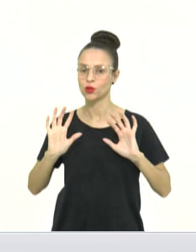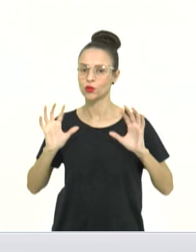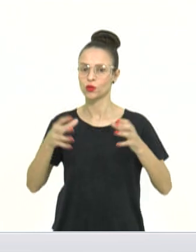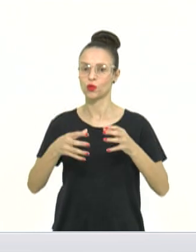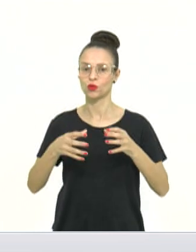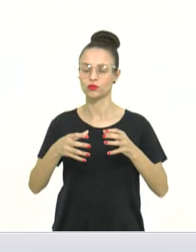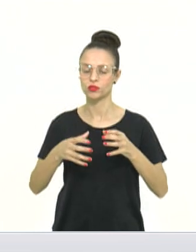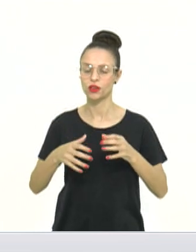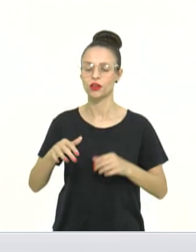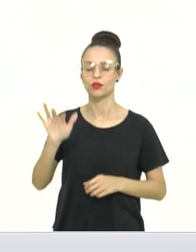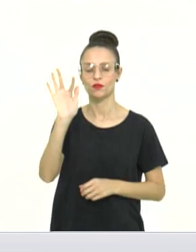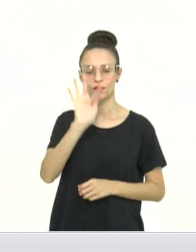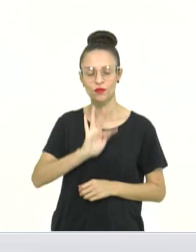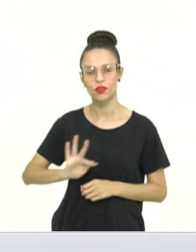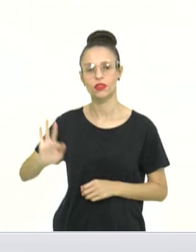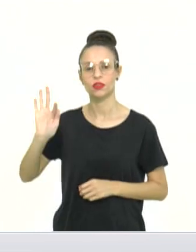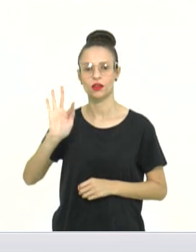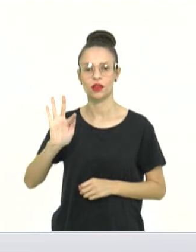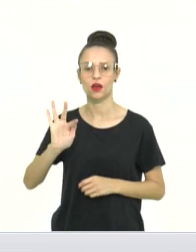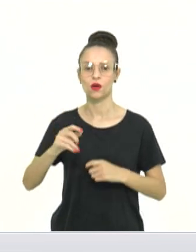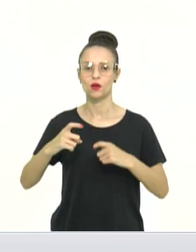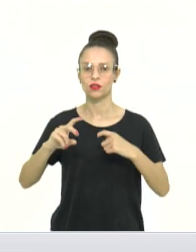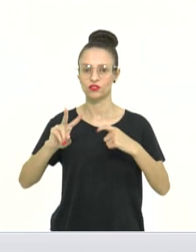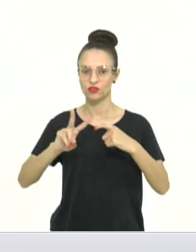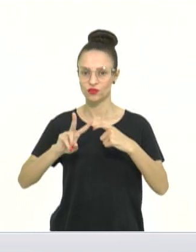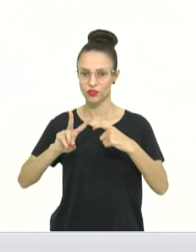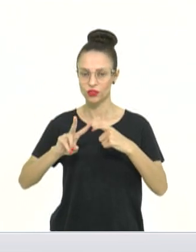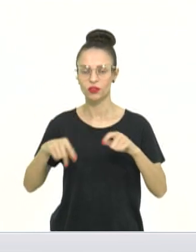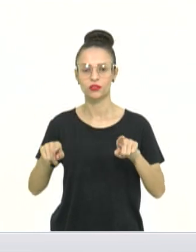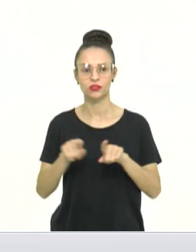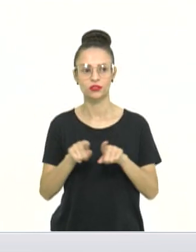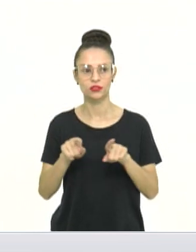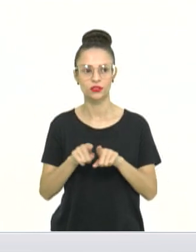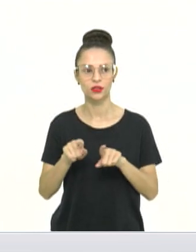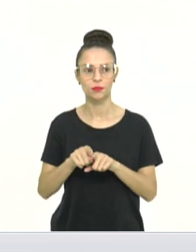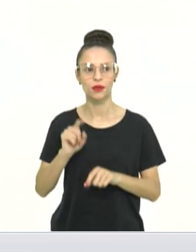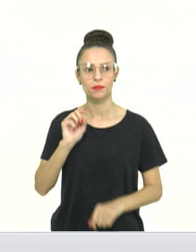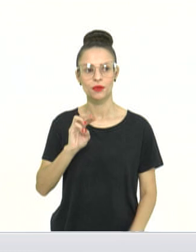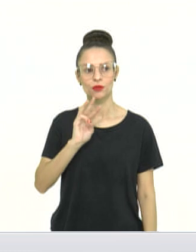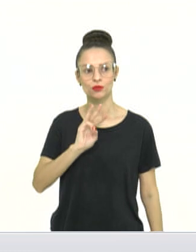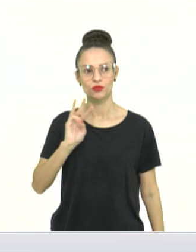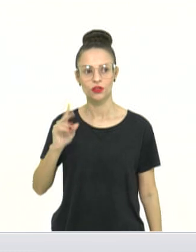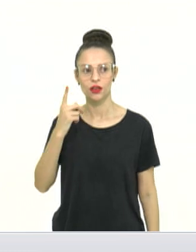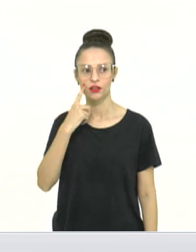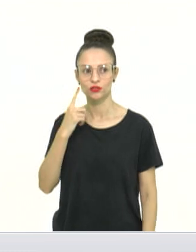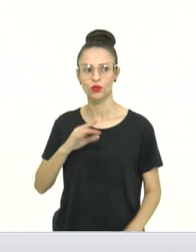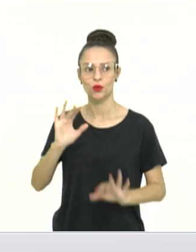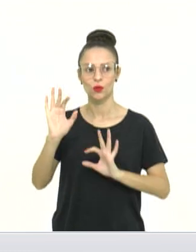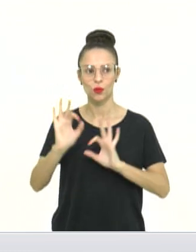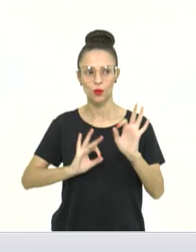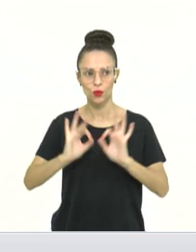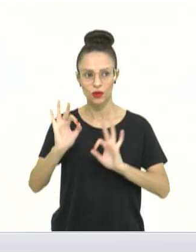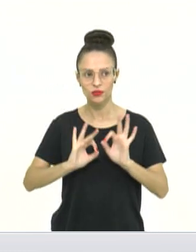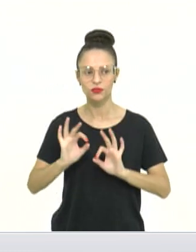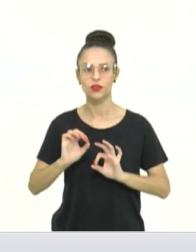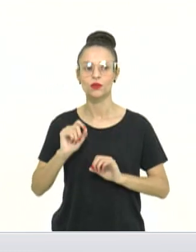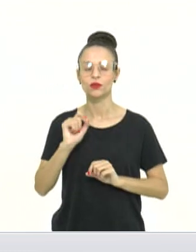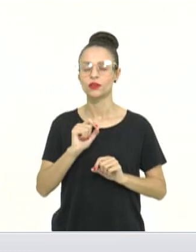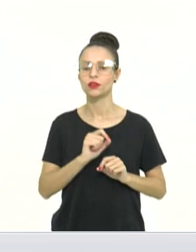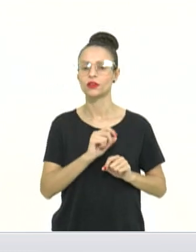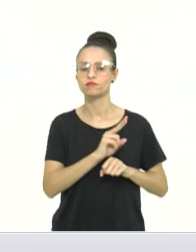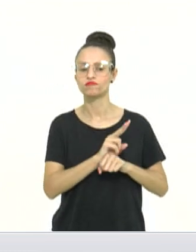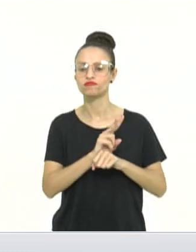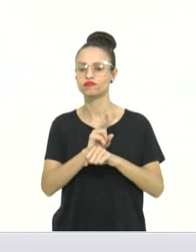de Medicina Veterinária e até mesmo pela SaferNet Brasil, organização que